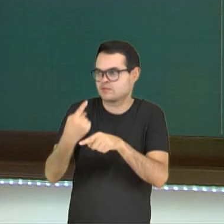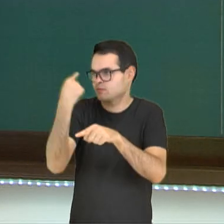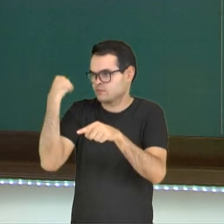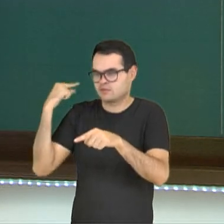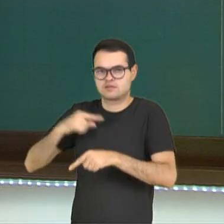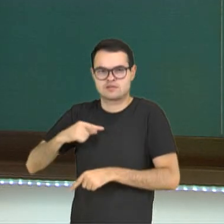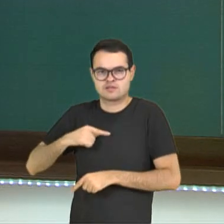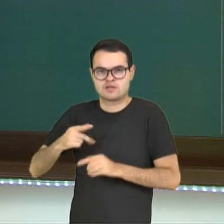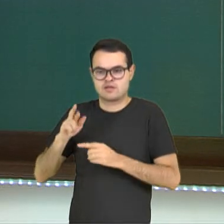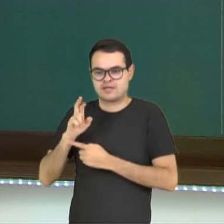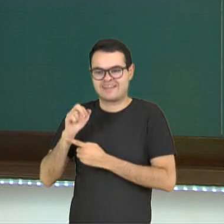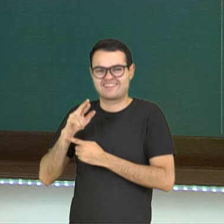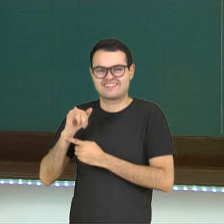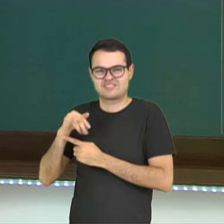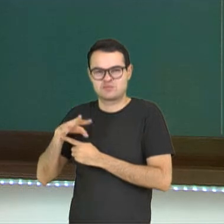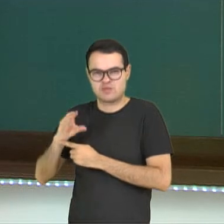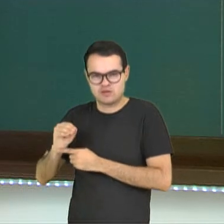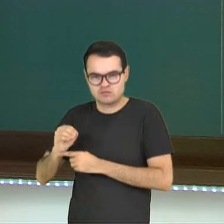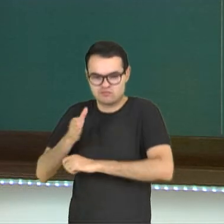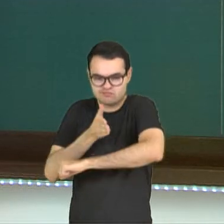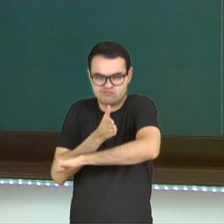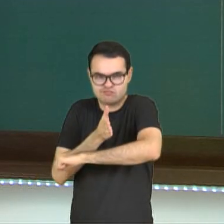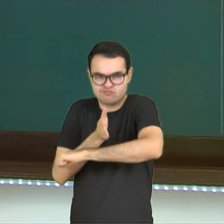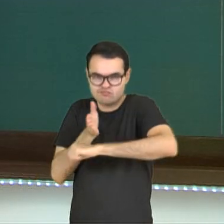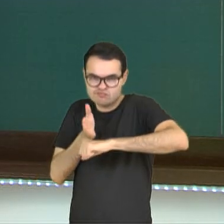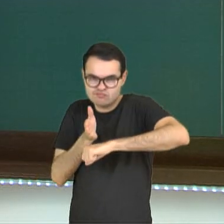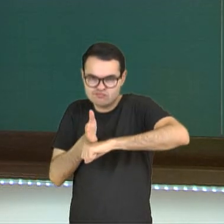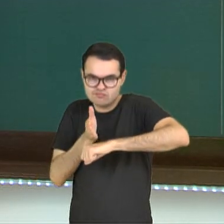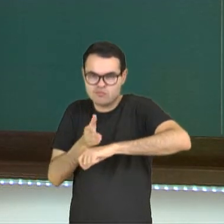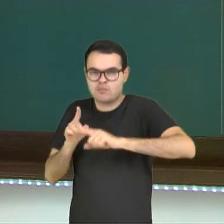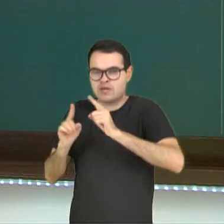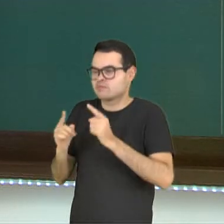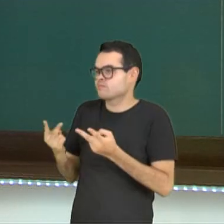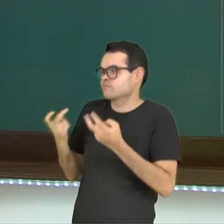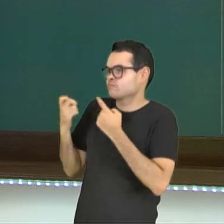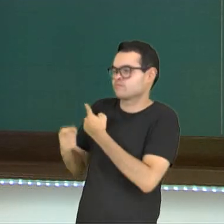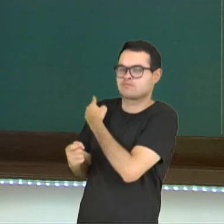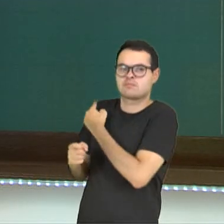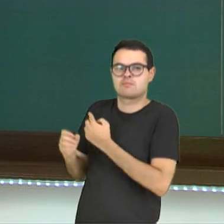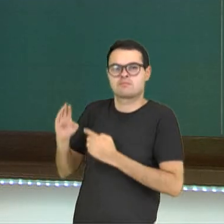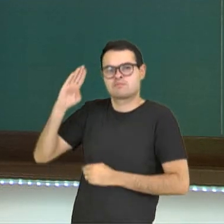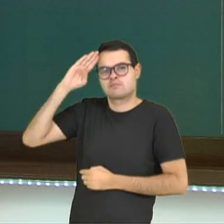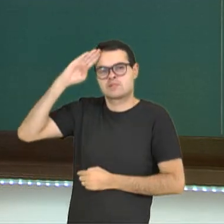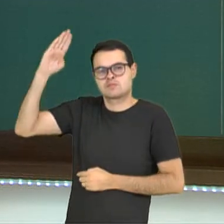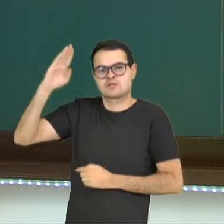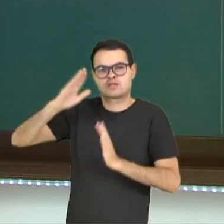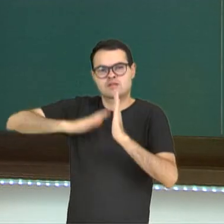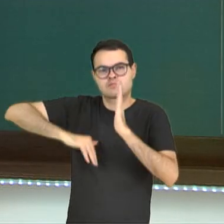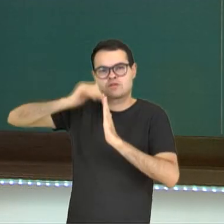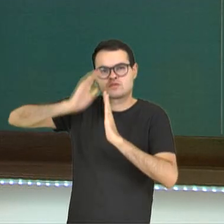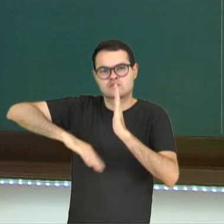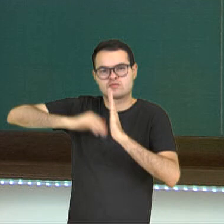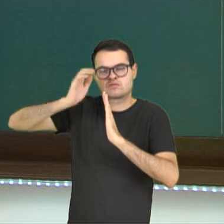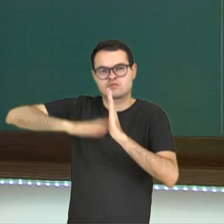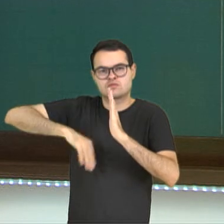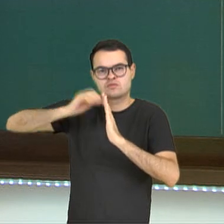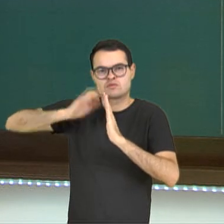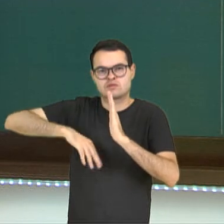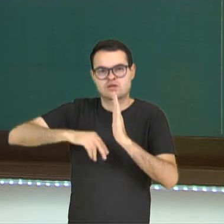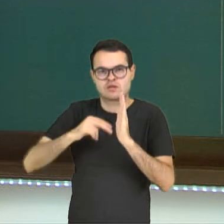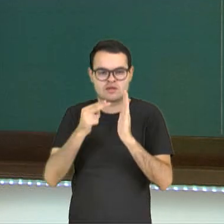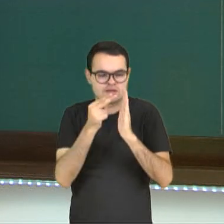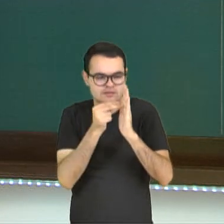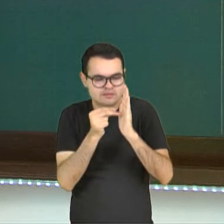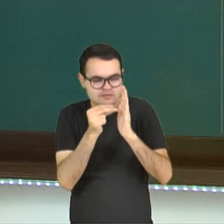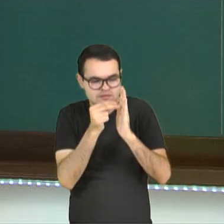Renascimento e vai aperfeiçoar, só que a grande sacada deles, principalmente na pintura, é não deixar a marca de pincel.